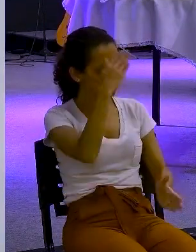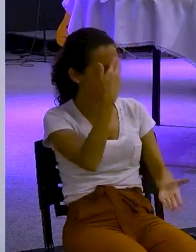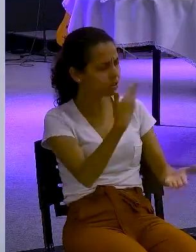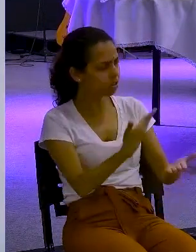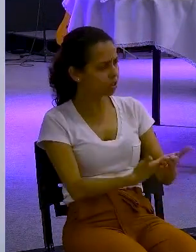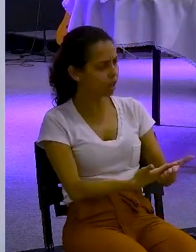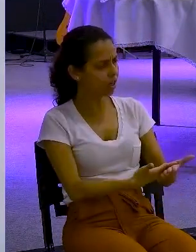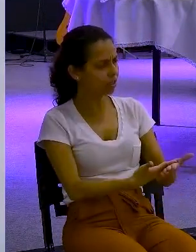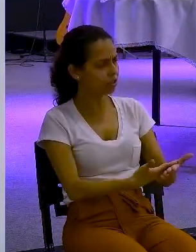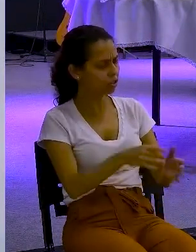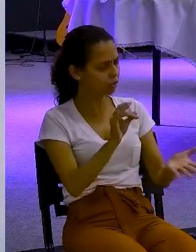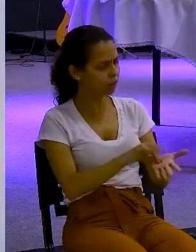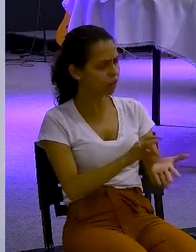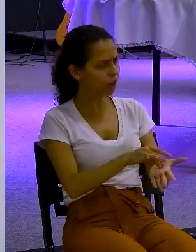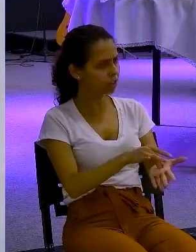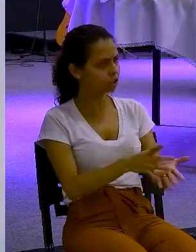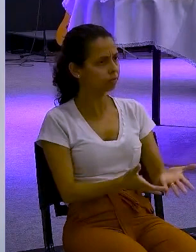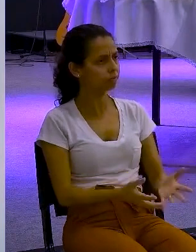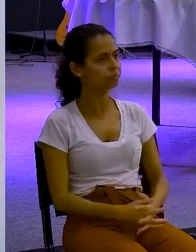cristãos.